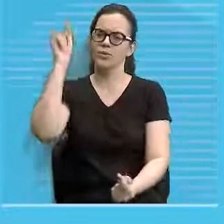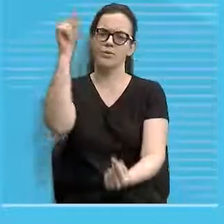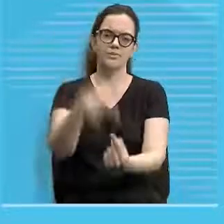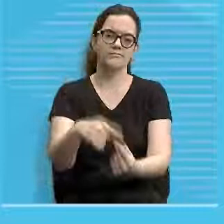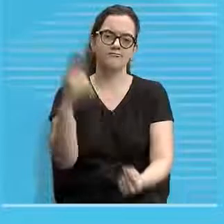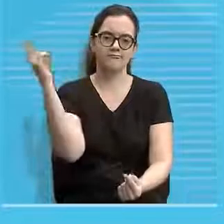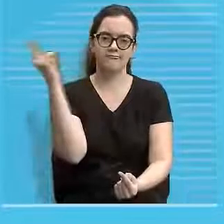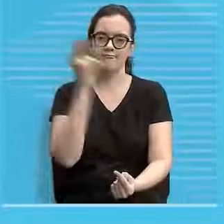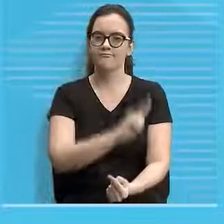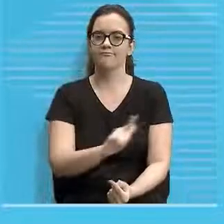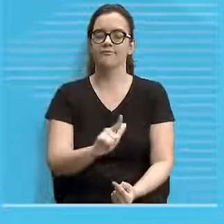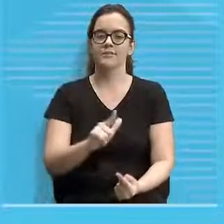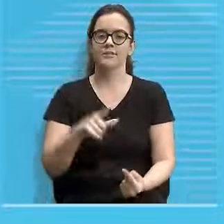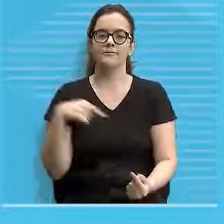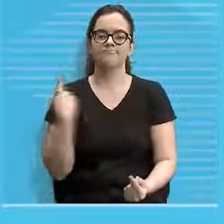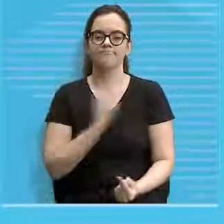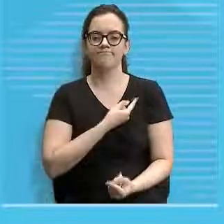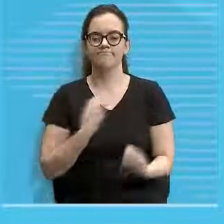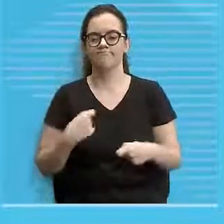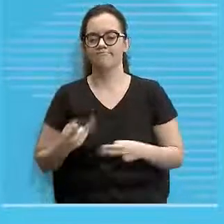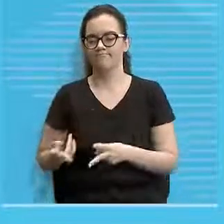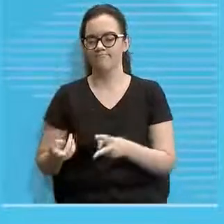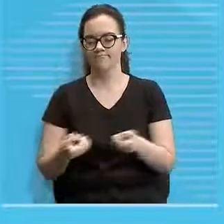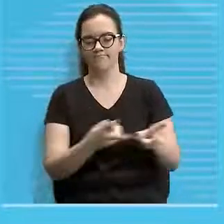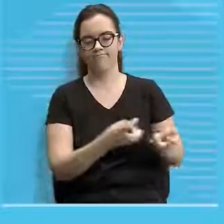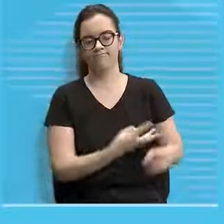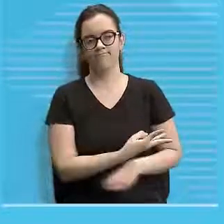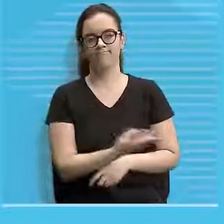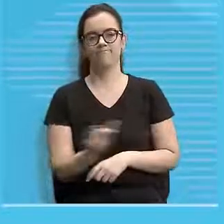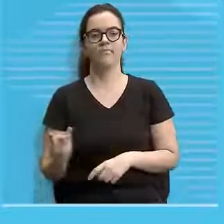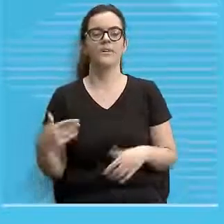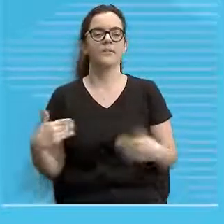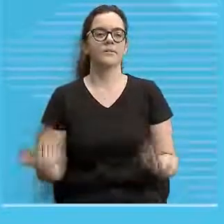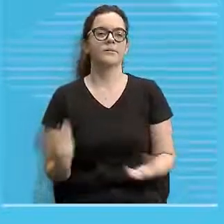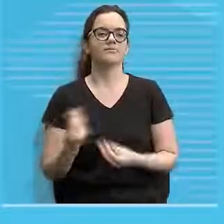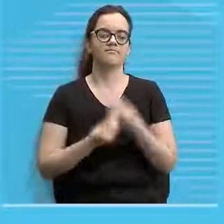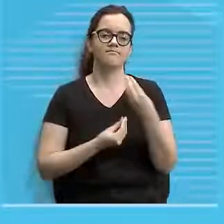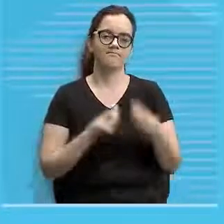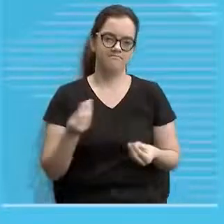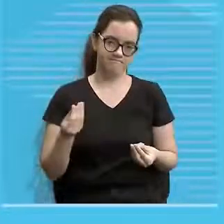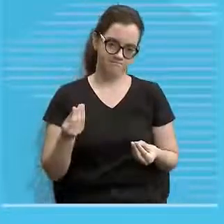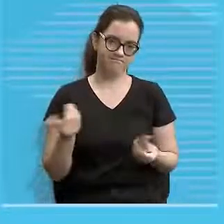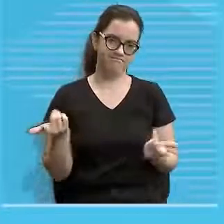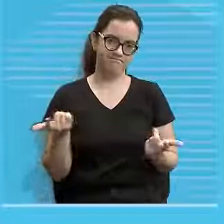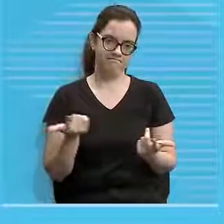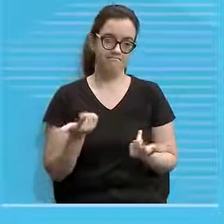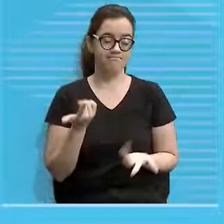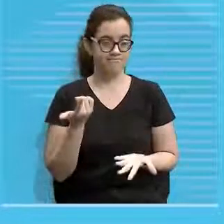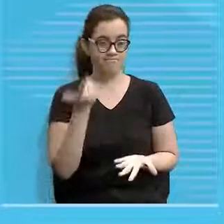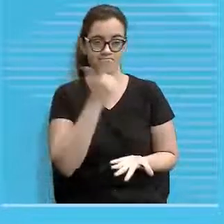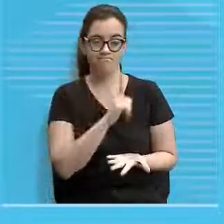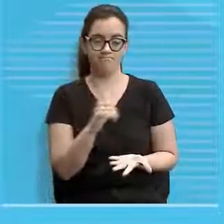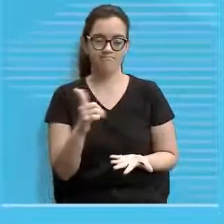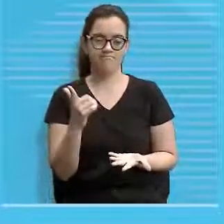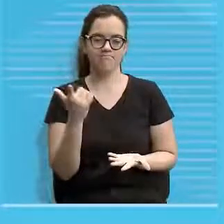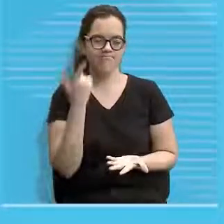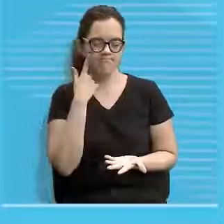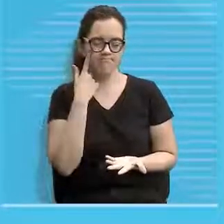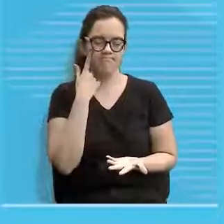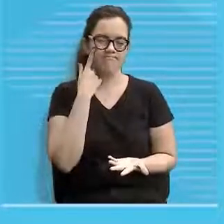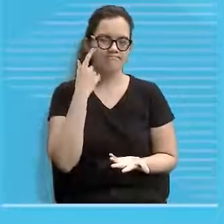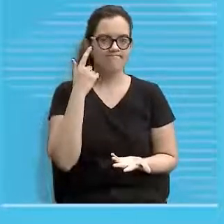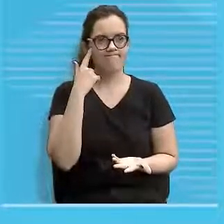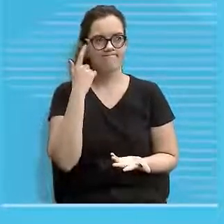que a gente também consiga identificar isso, de que forma que isso está presente aqui na nossa vida, tá